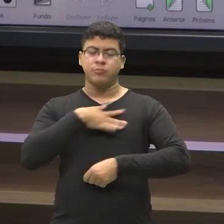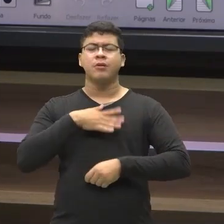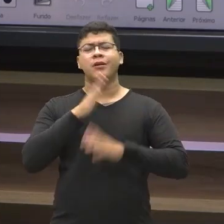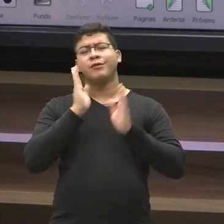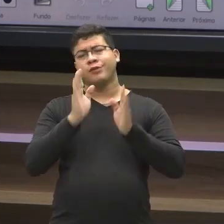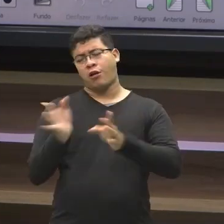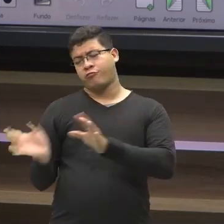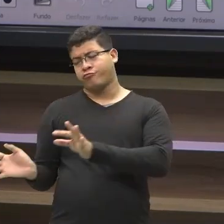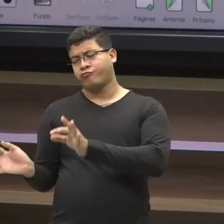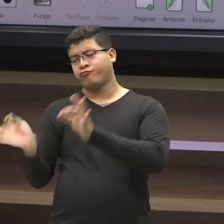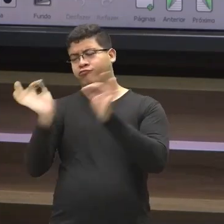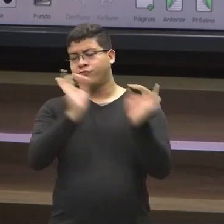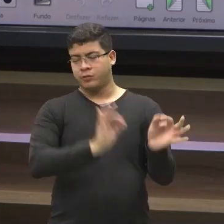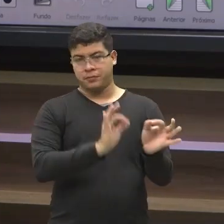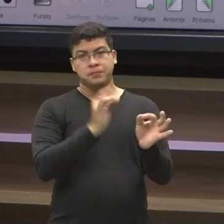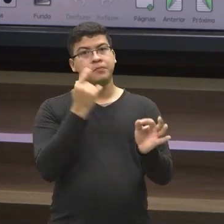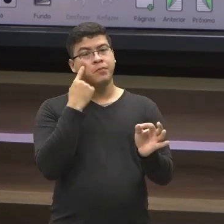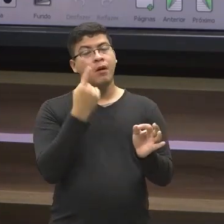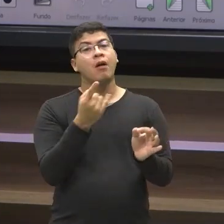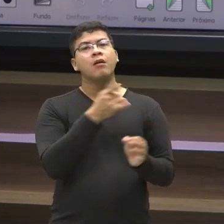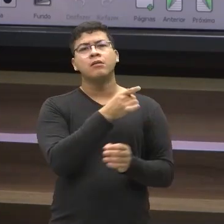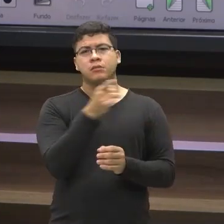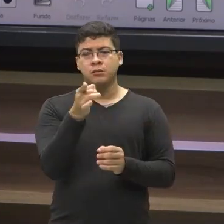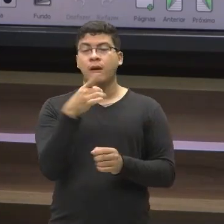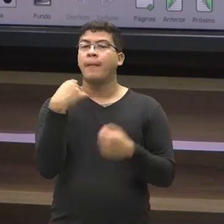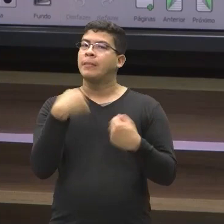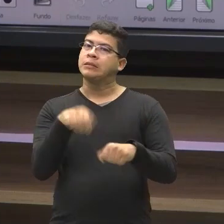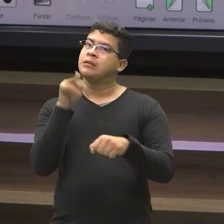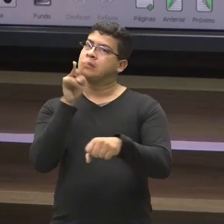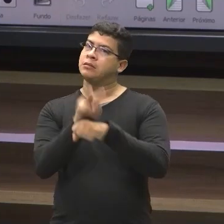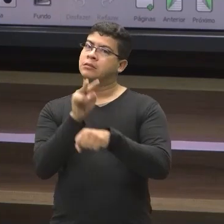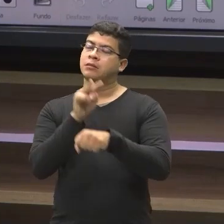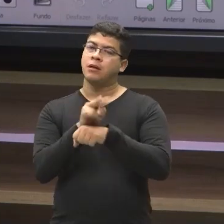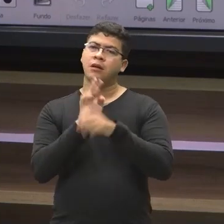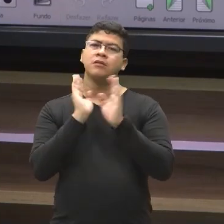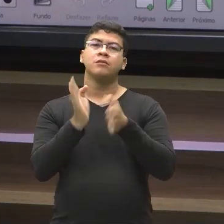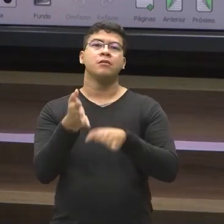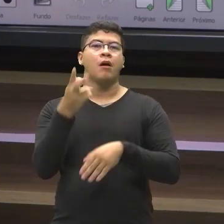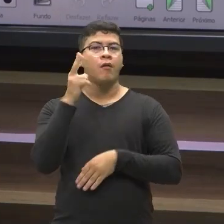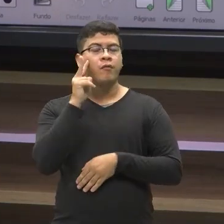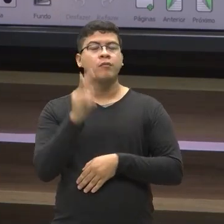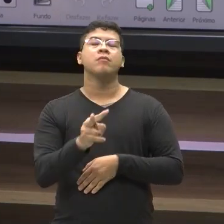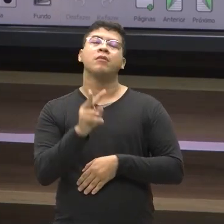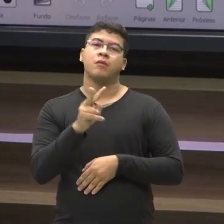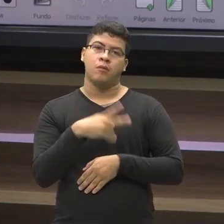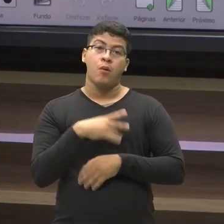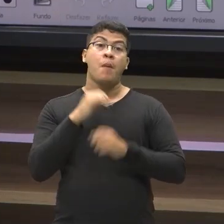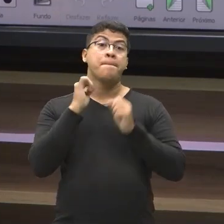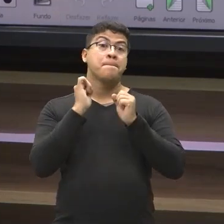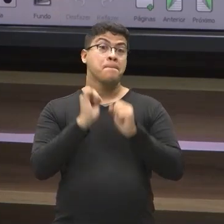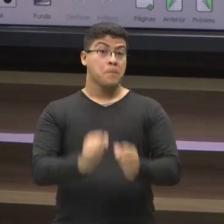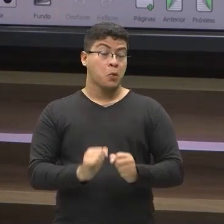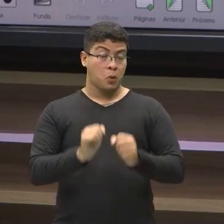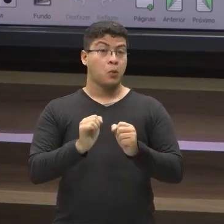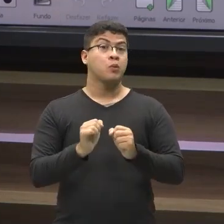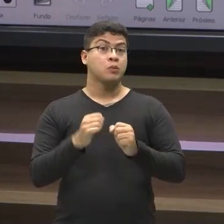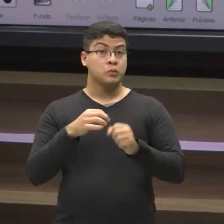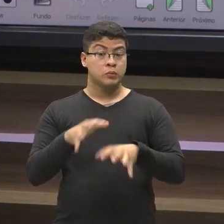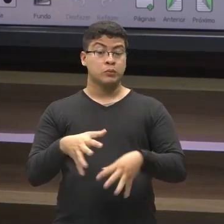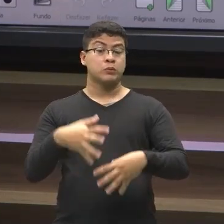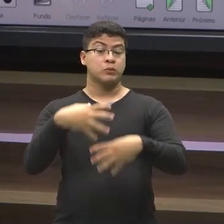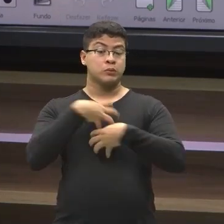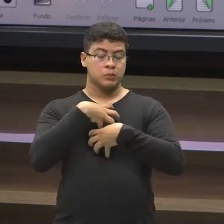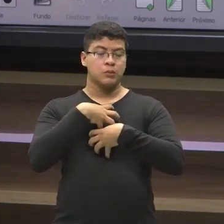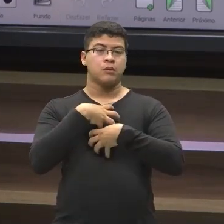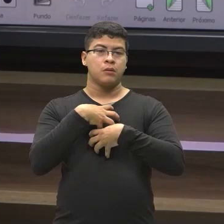decorrer dos dias. E aí é necessário ter os cuidados, porque a gente viu já que essa doença ela pode ali afetar